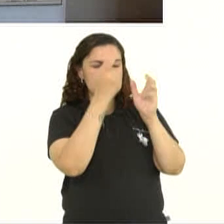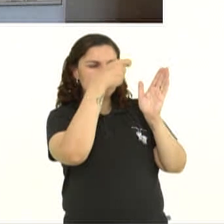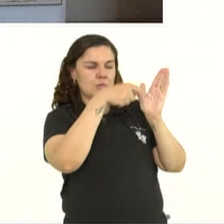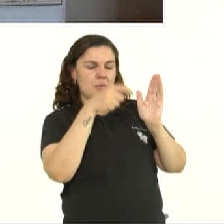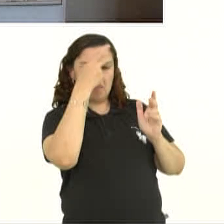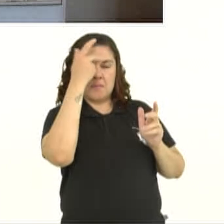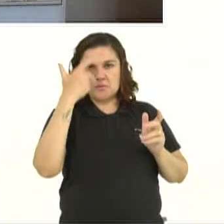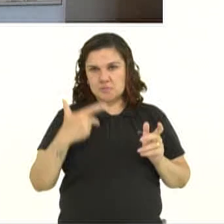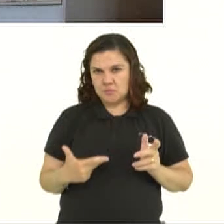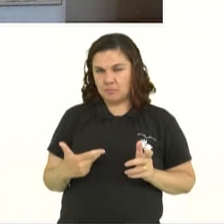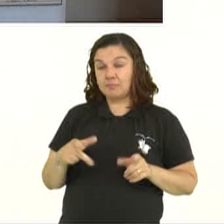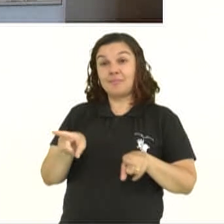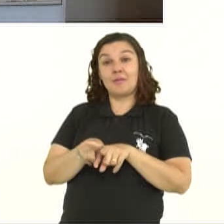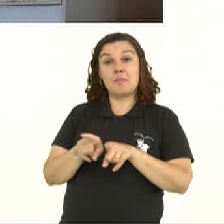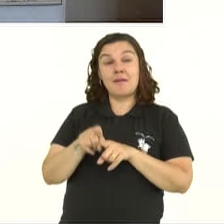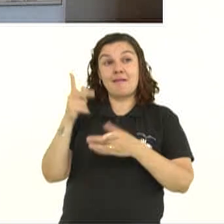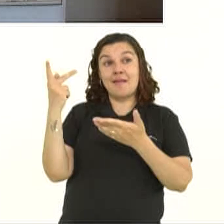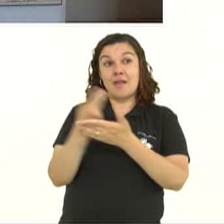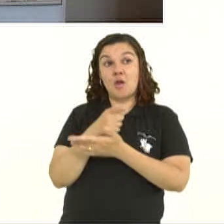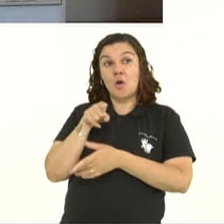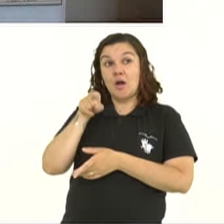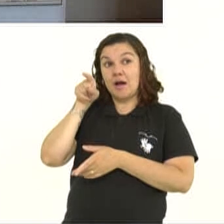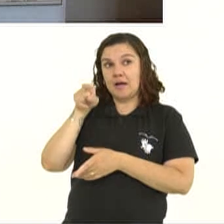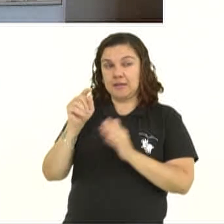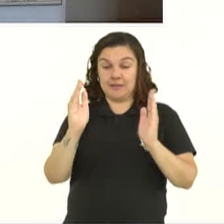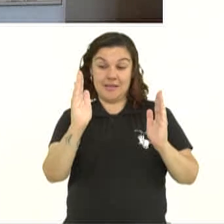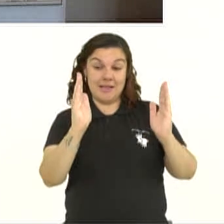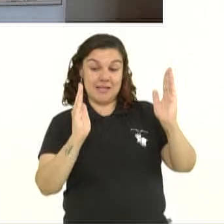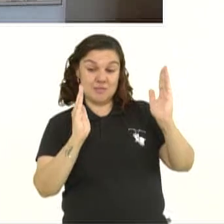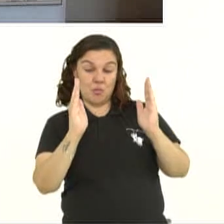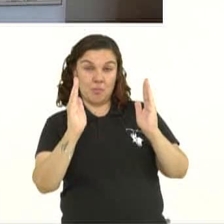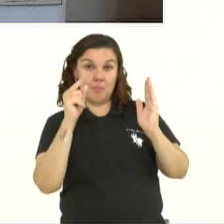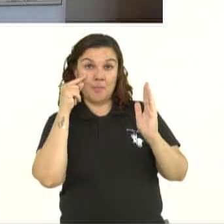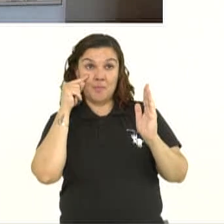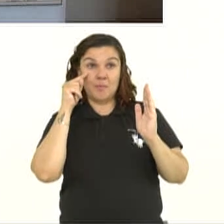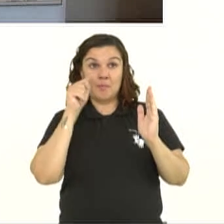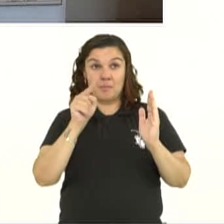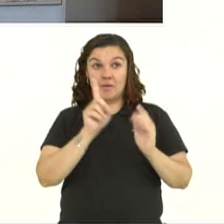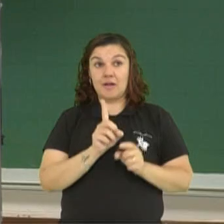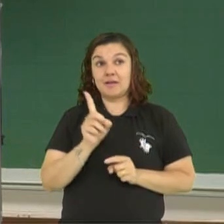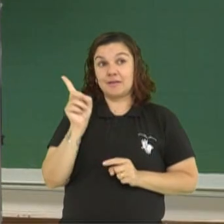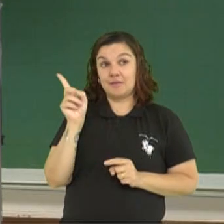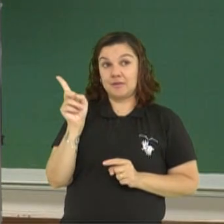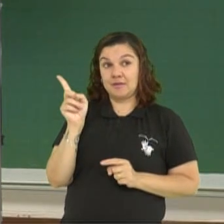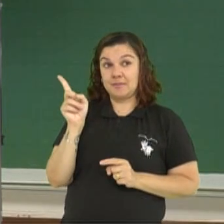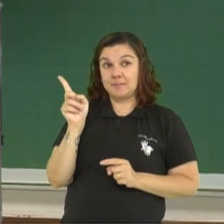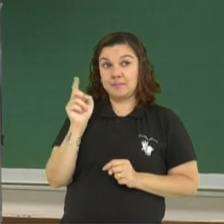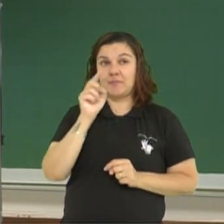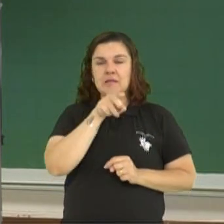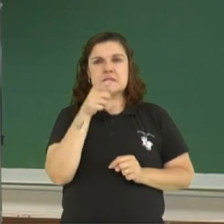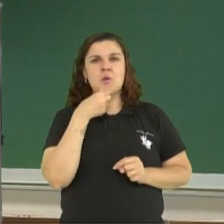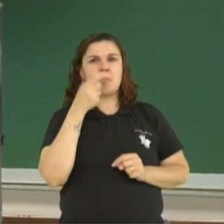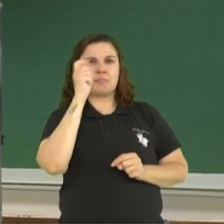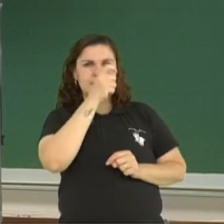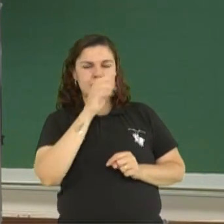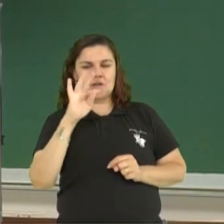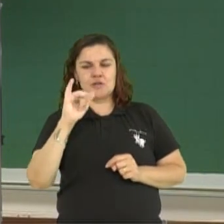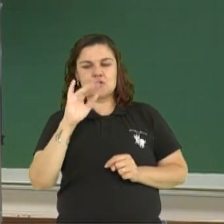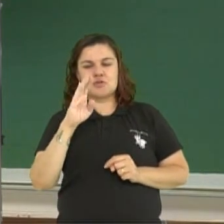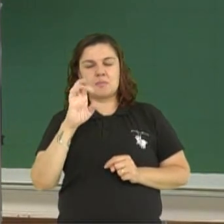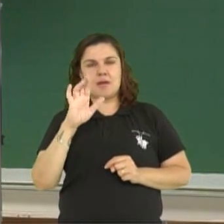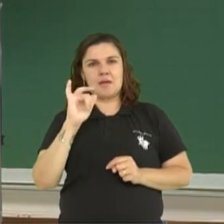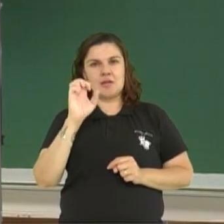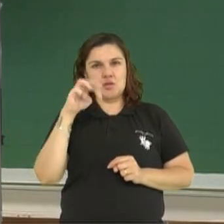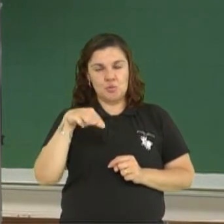à sua frente, inclusive as imperfeições. Nesse momento da literalidade, que tem esse busto aqui, se não me engano é do Tibério, do ano 1º depois de